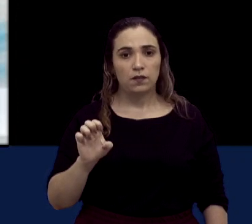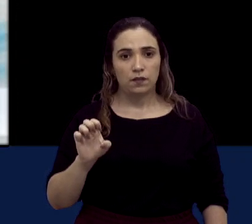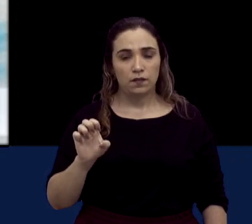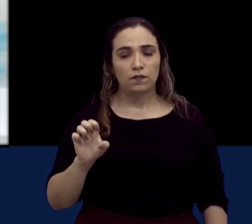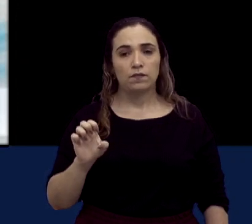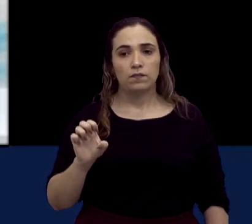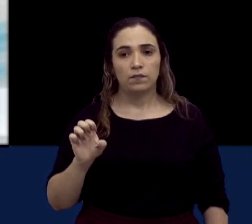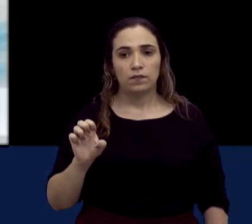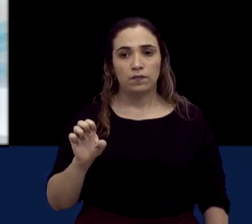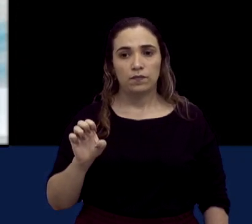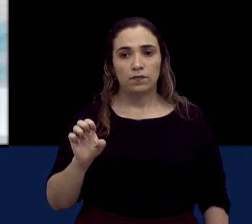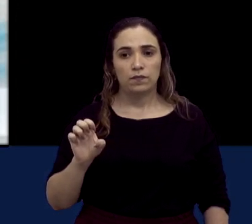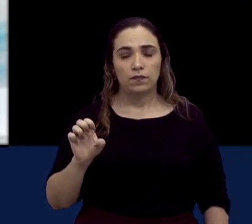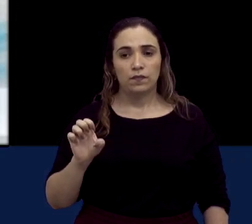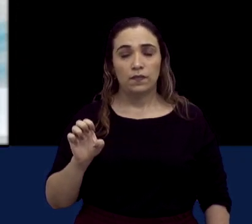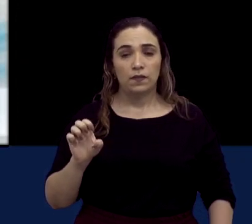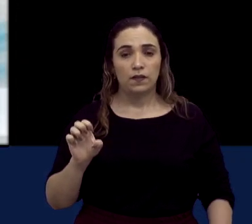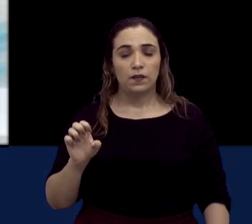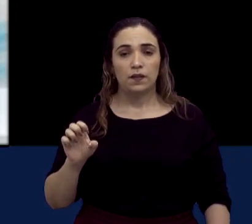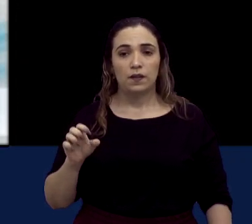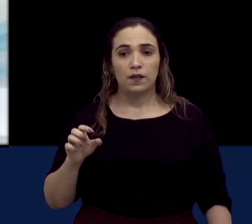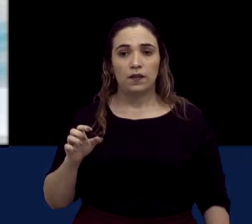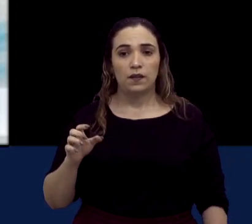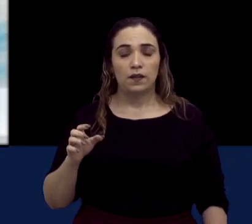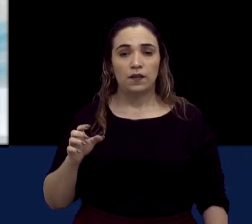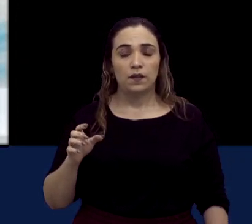né? Então, antes de qualquer